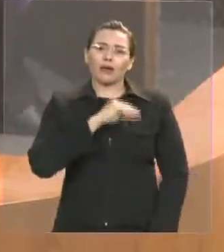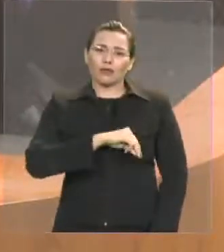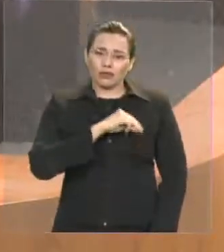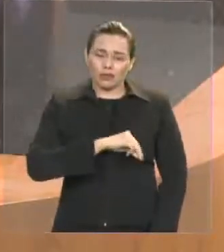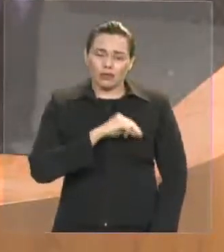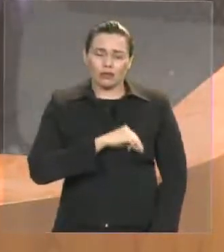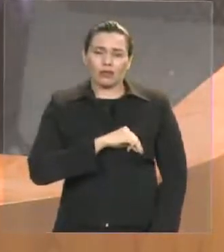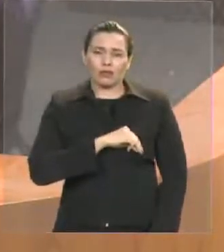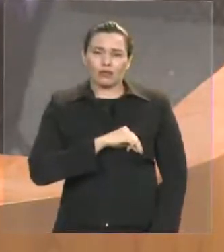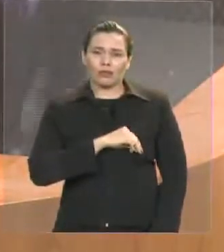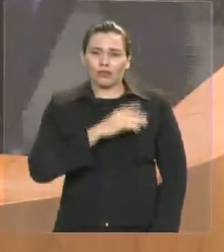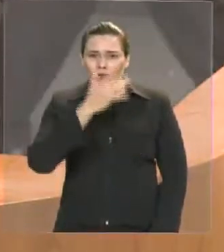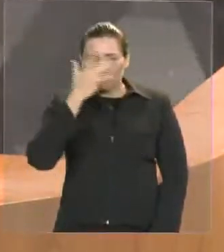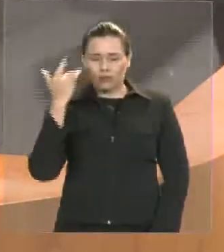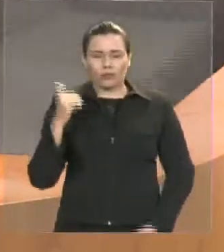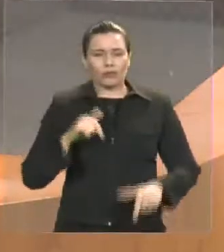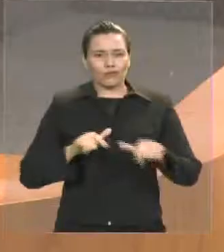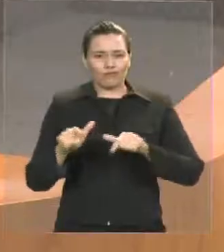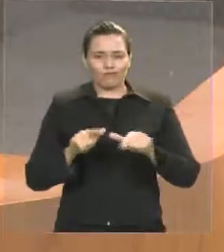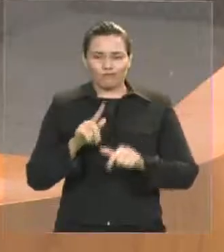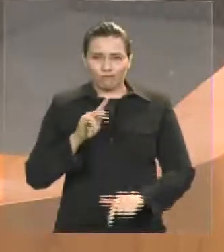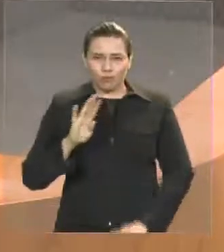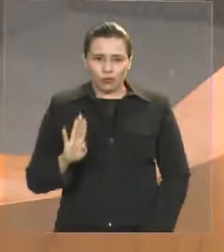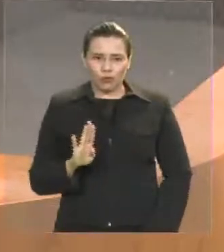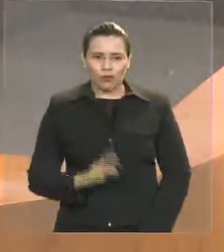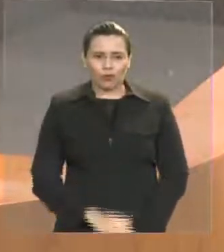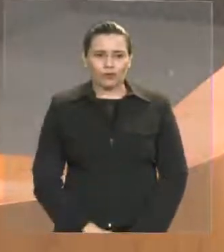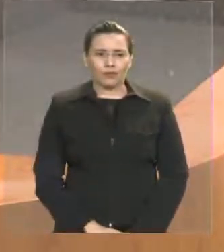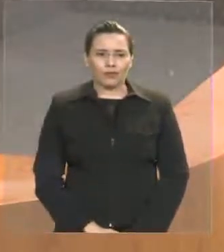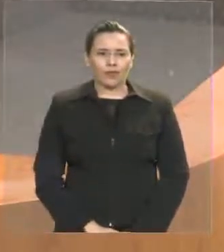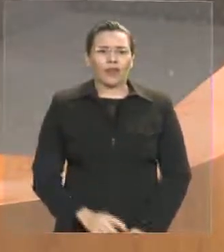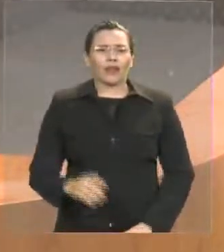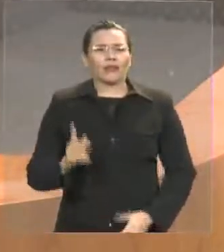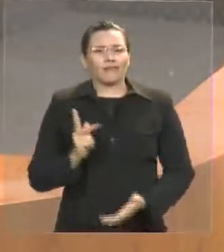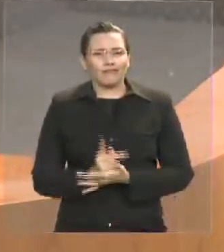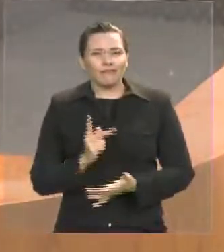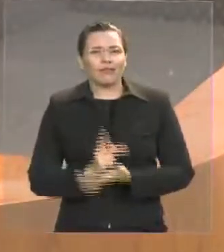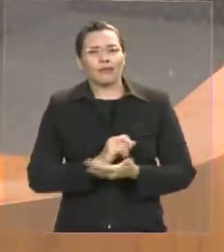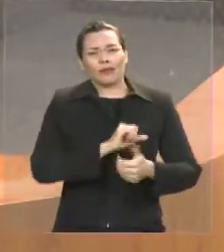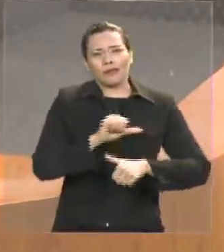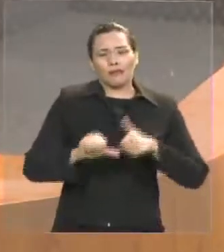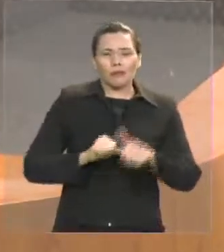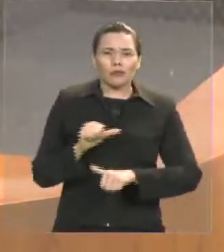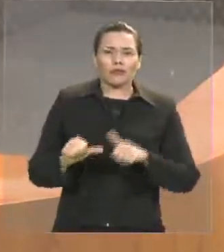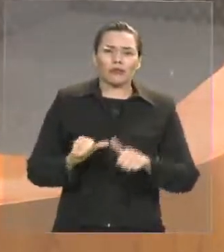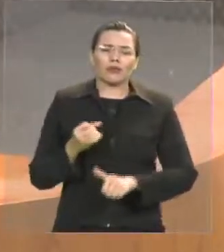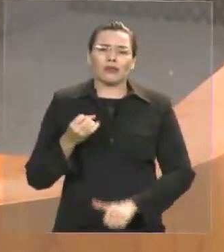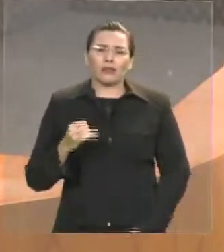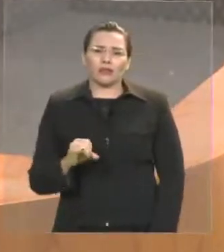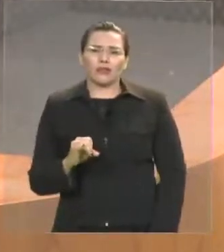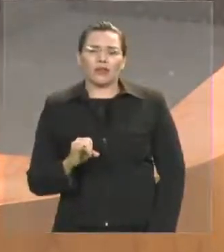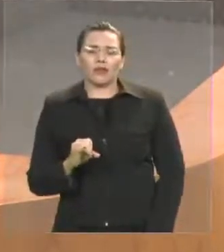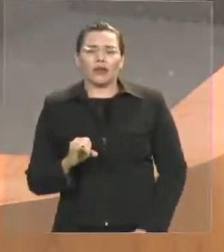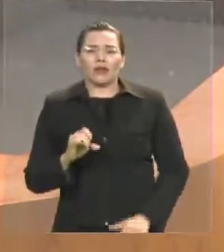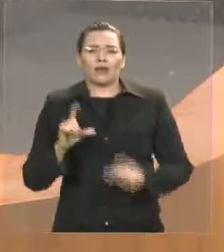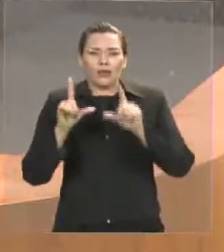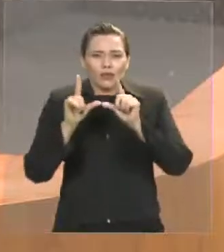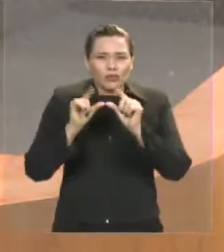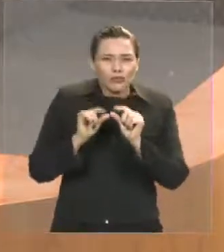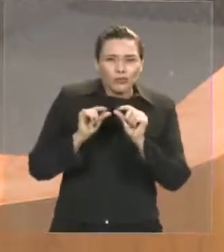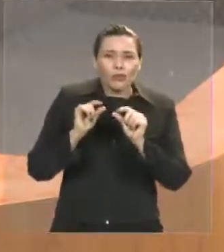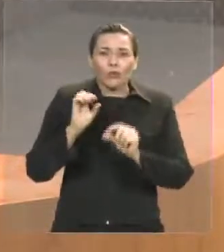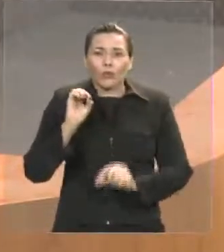vai oscilar sempre quando você diminui ou aumenta a sua receita. O Estado do Maranhão, como